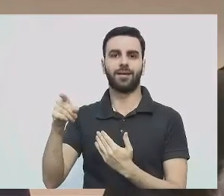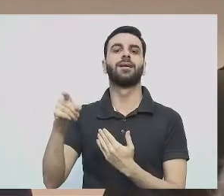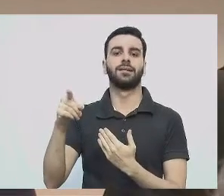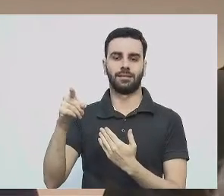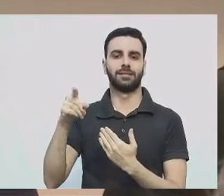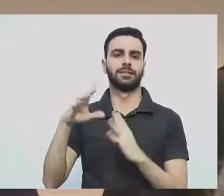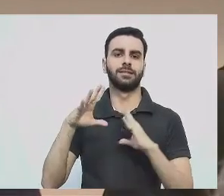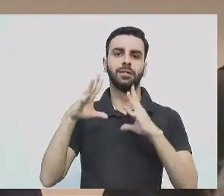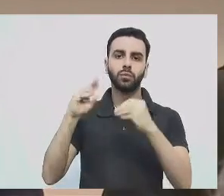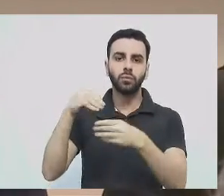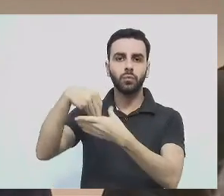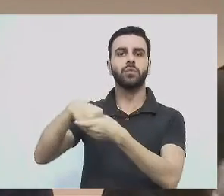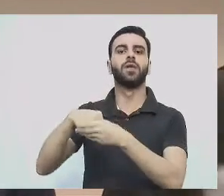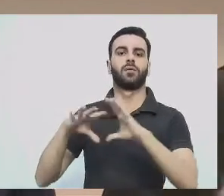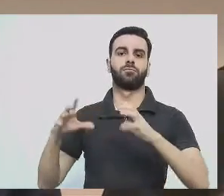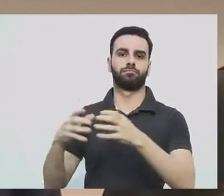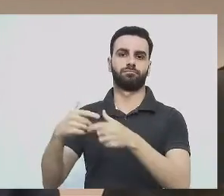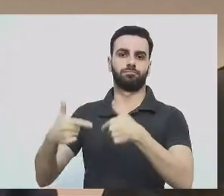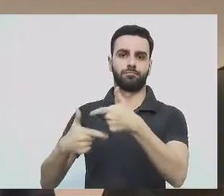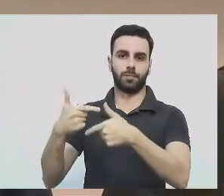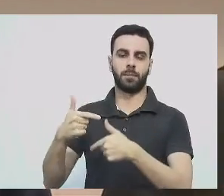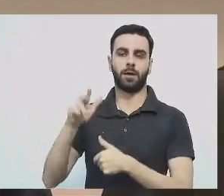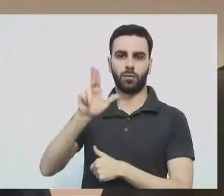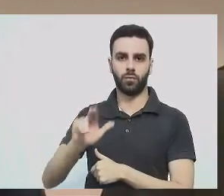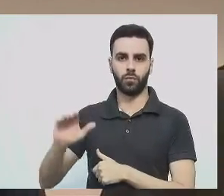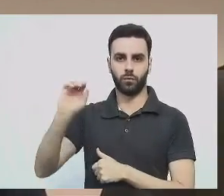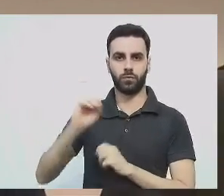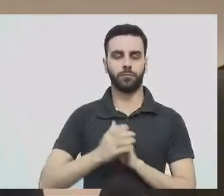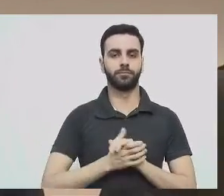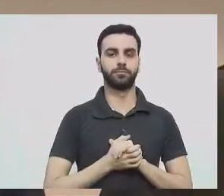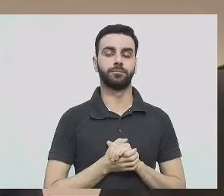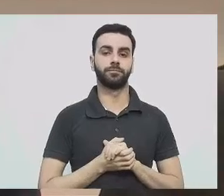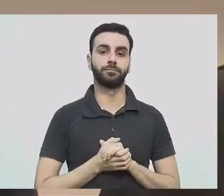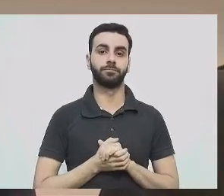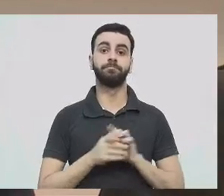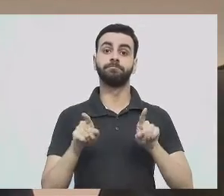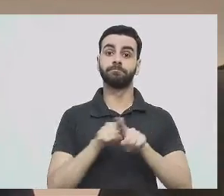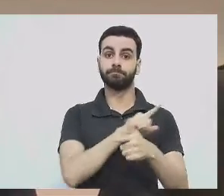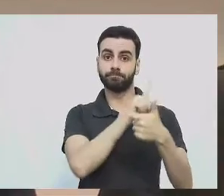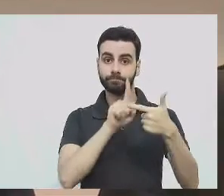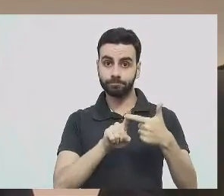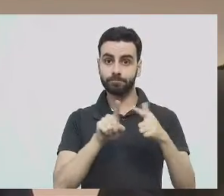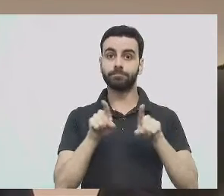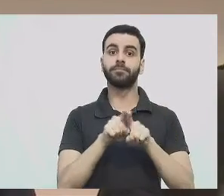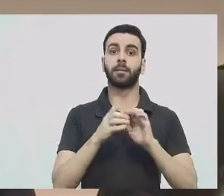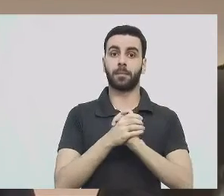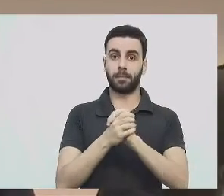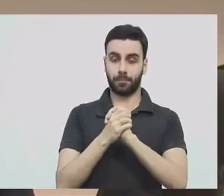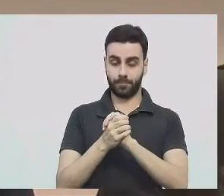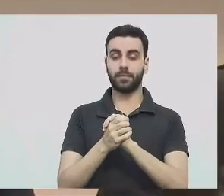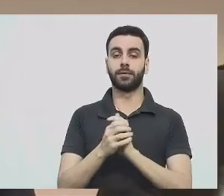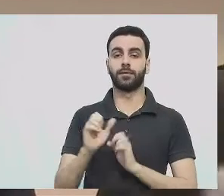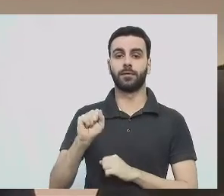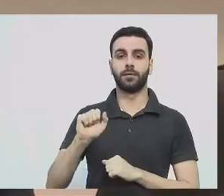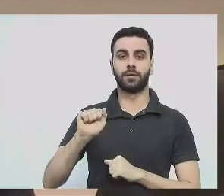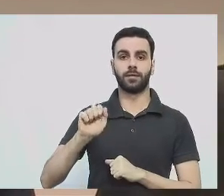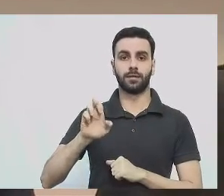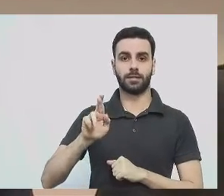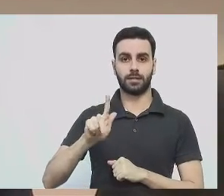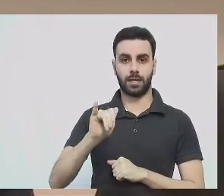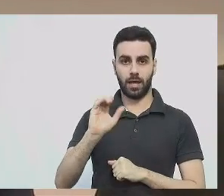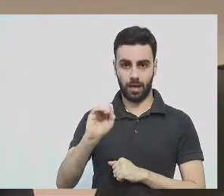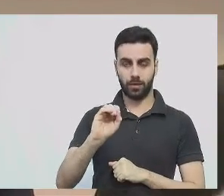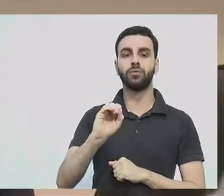todos da Univiçosa. Senhor presidente, queria também parabenizar o Sérgio da Farmácia, ao